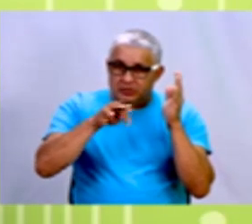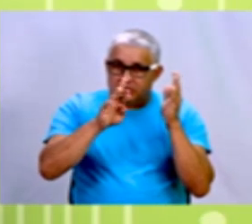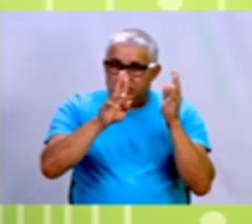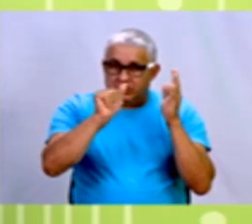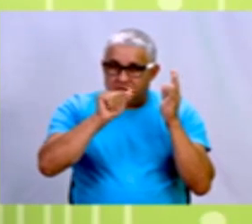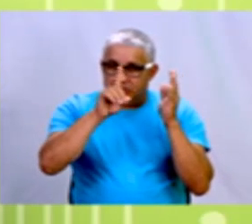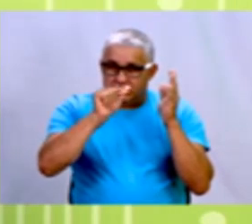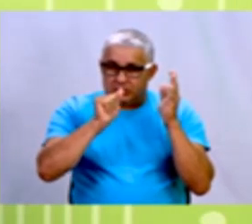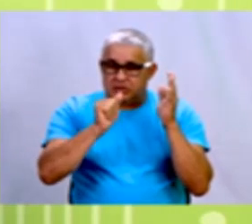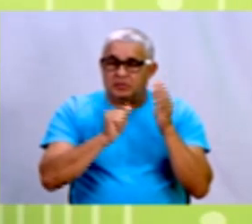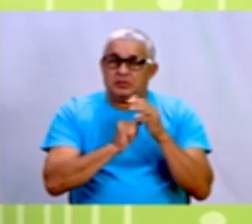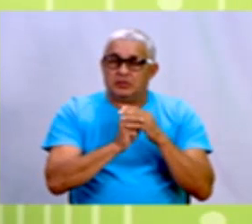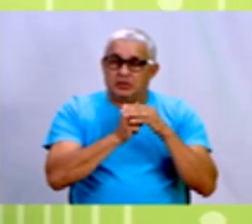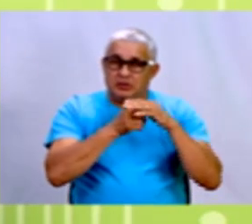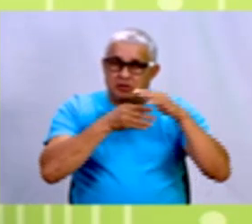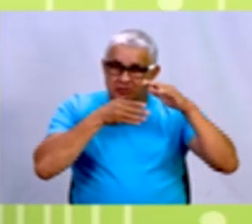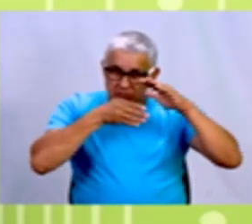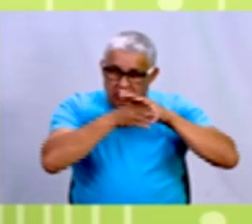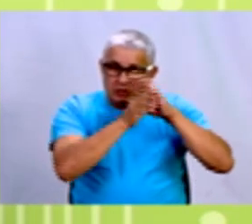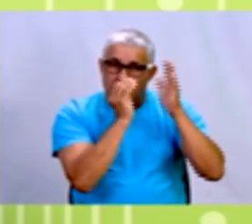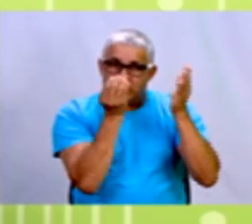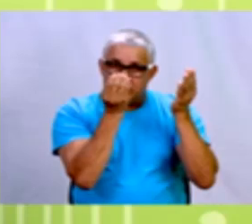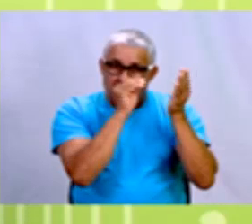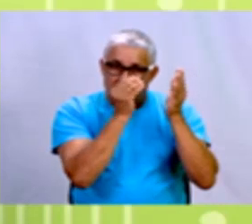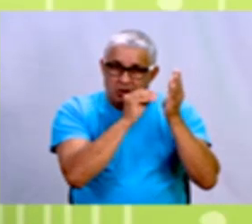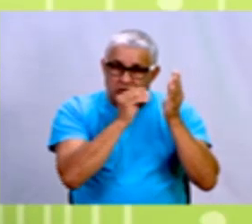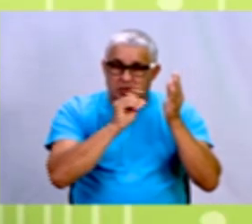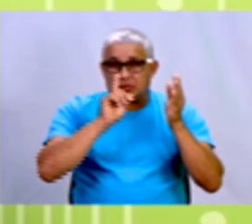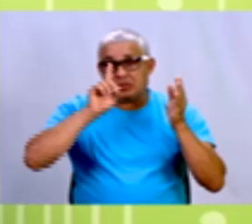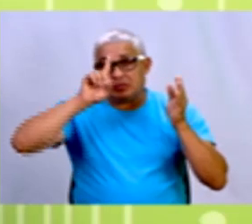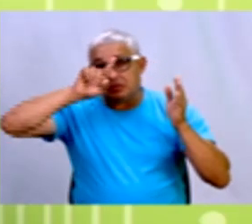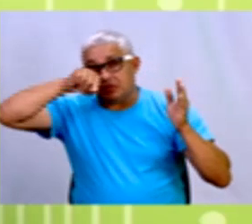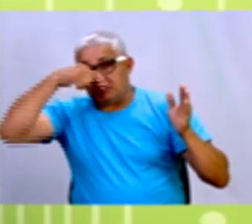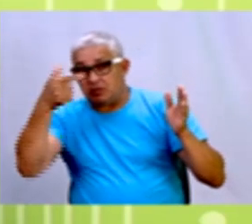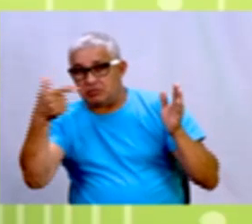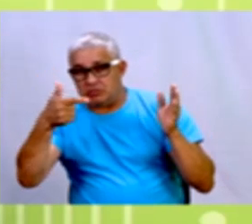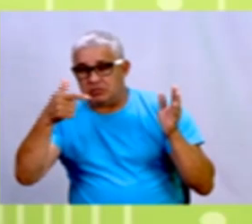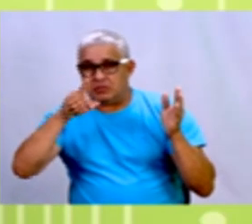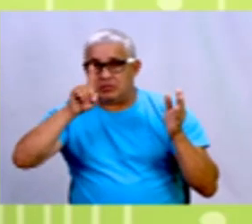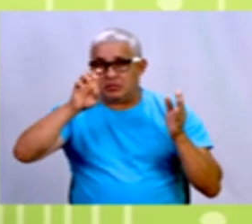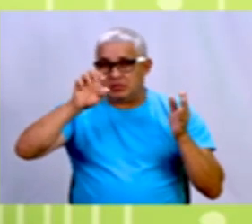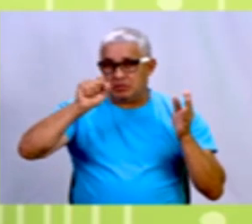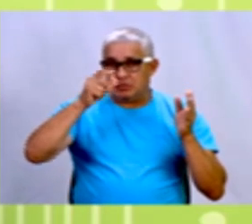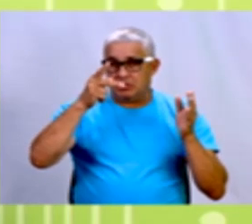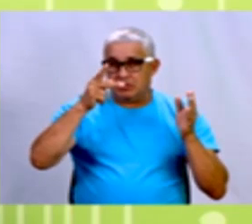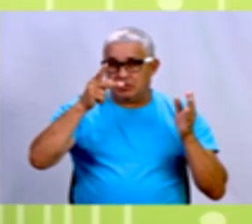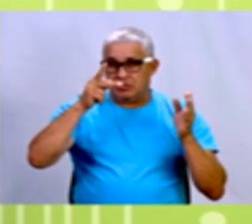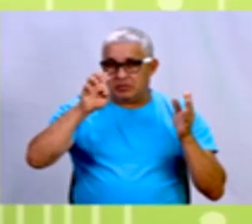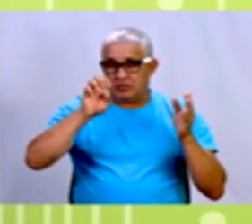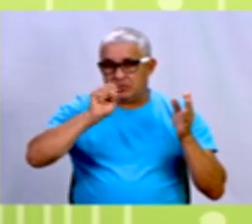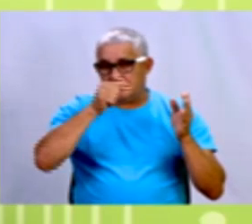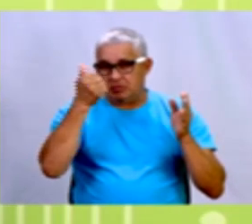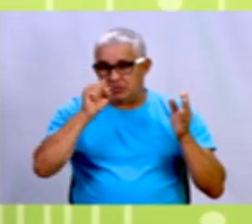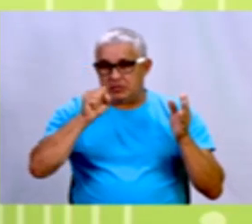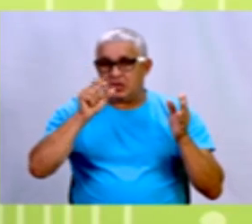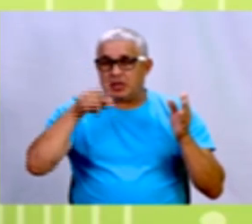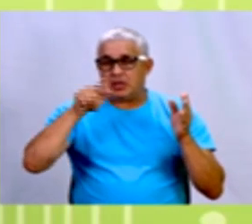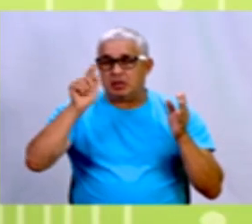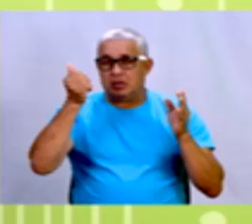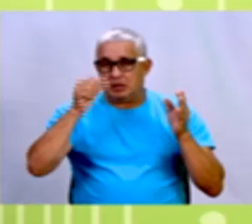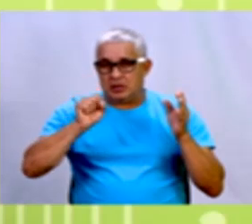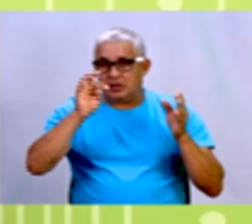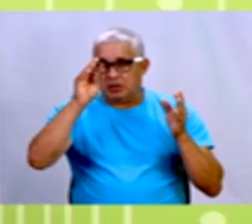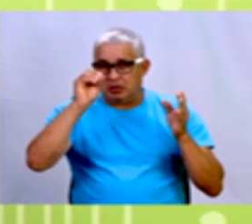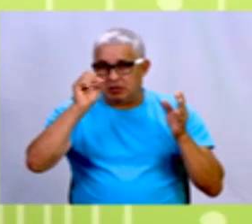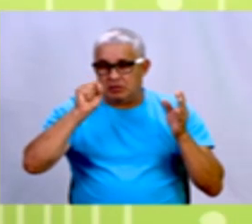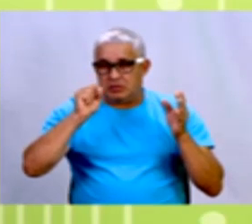ganha. Daí a gente vai relacionar as despesas, quais são os nossos gastos, né? E vai dar um total das despesas